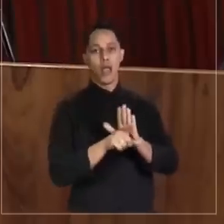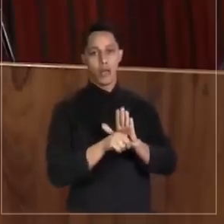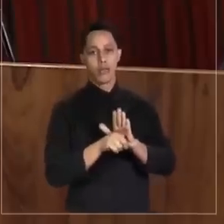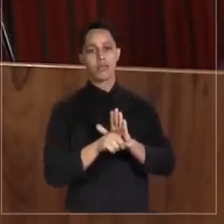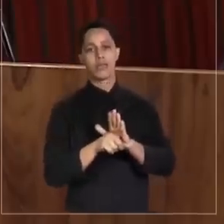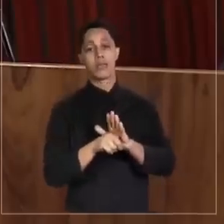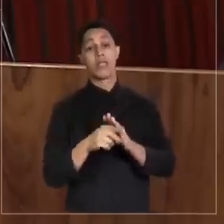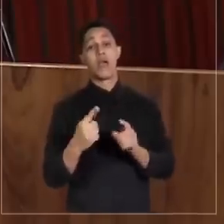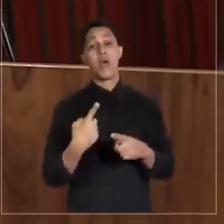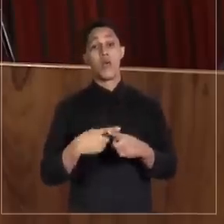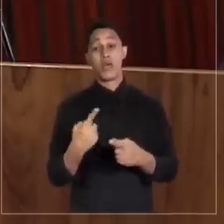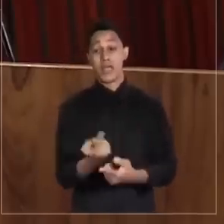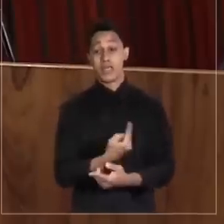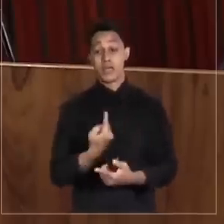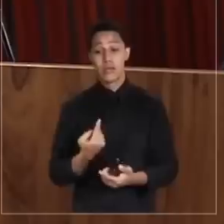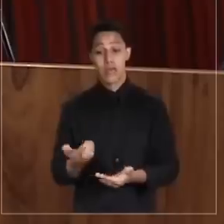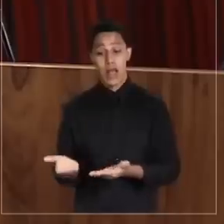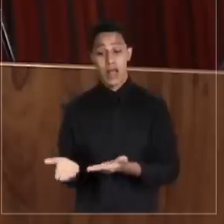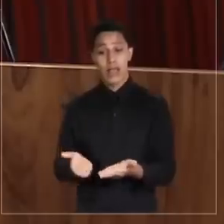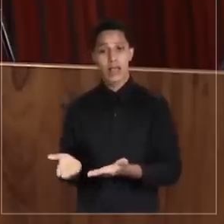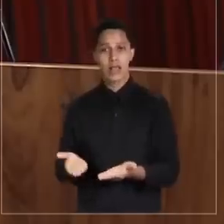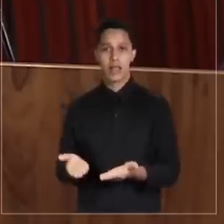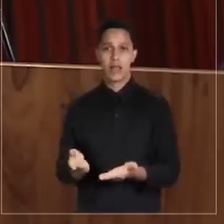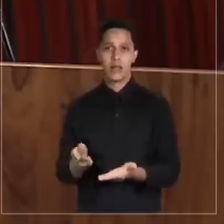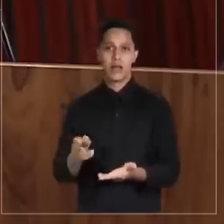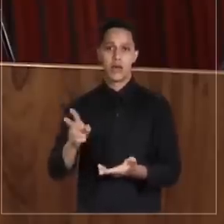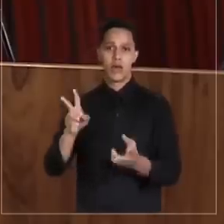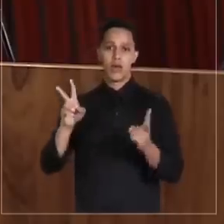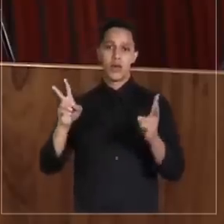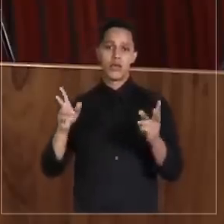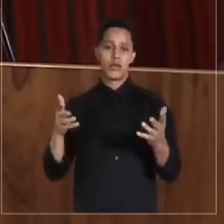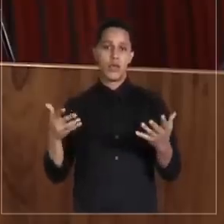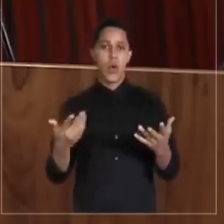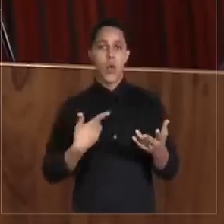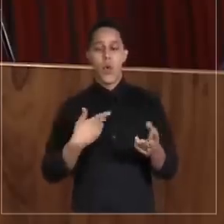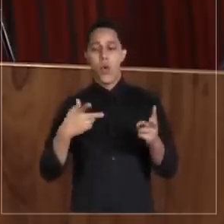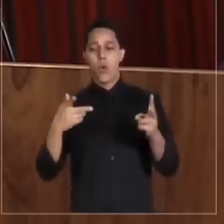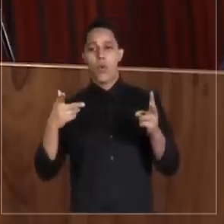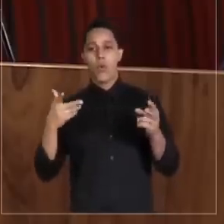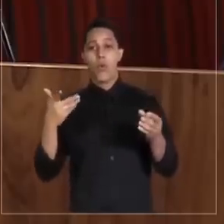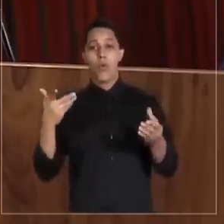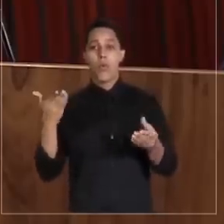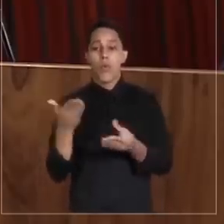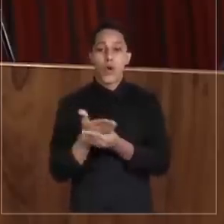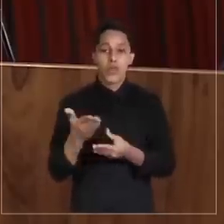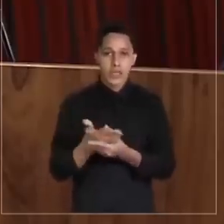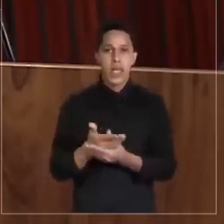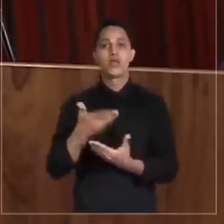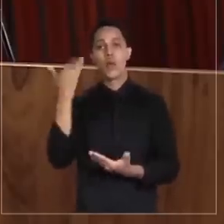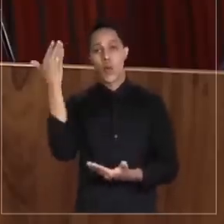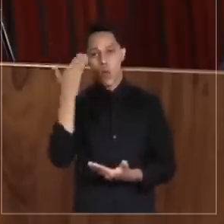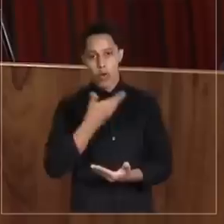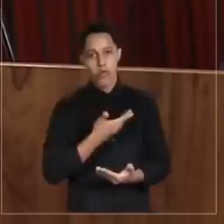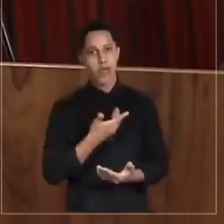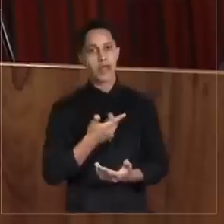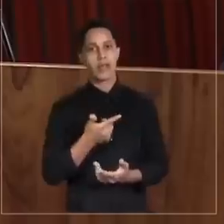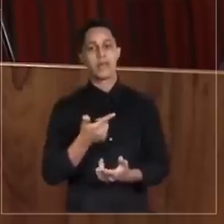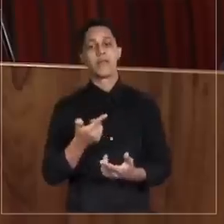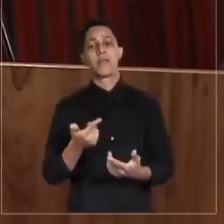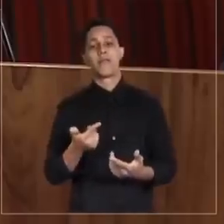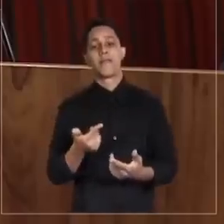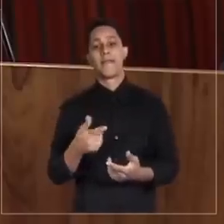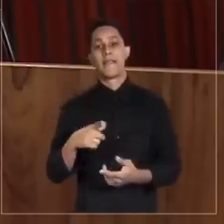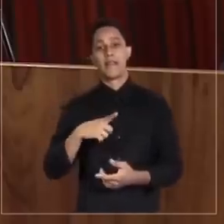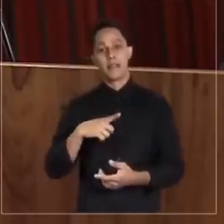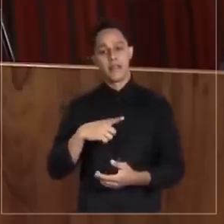porque estamos aqui a tratar de uma ocorrência comprovada, não contestada,